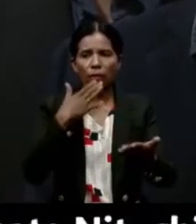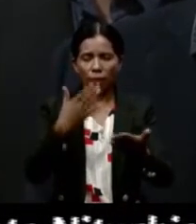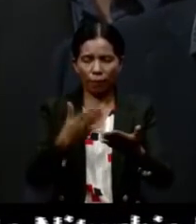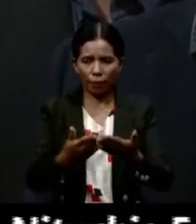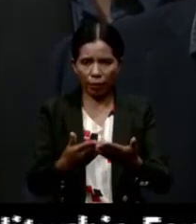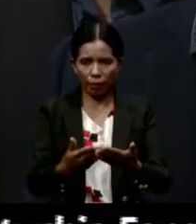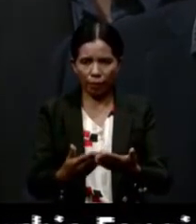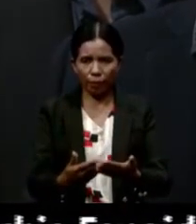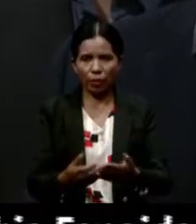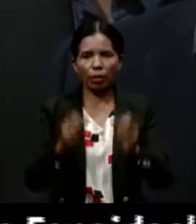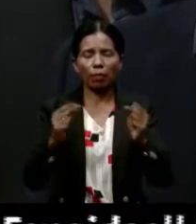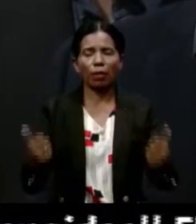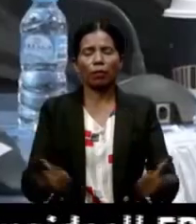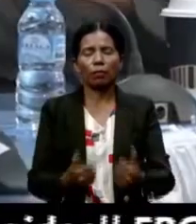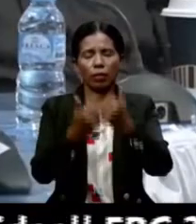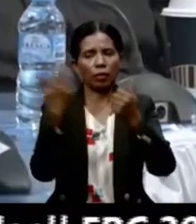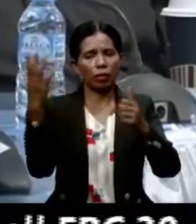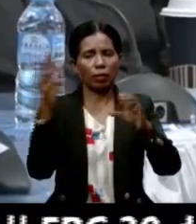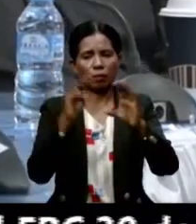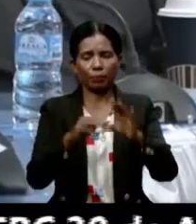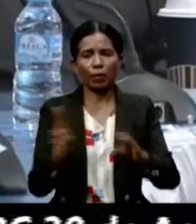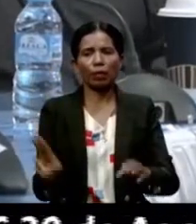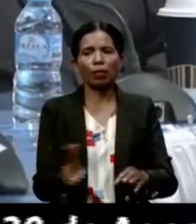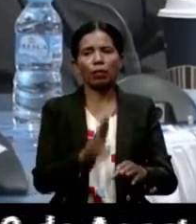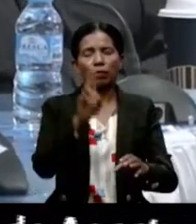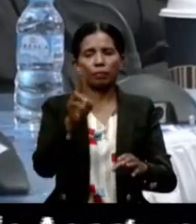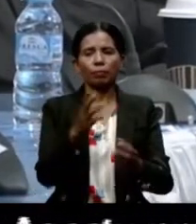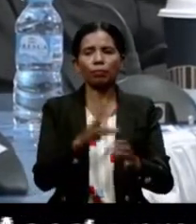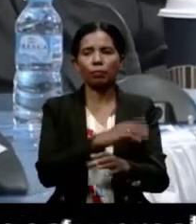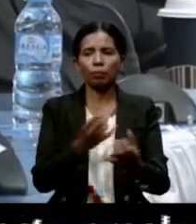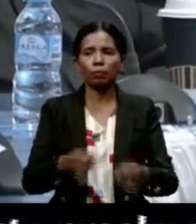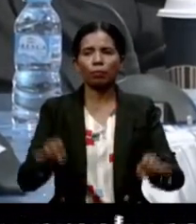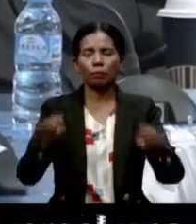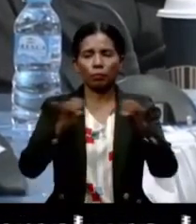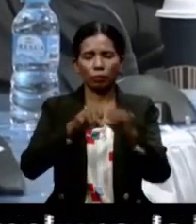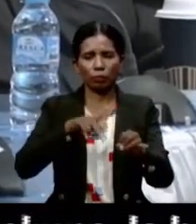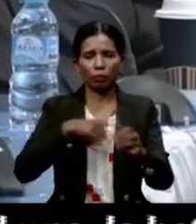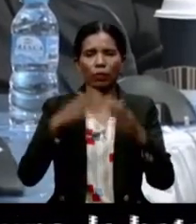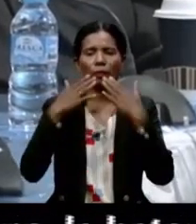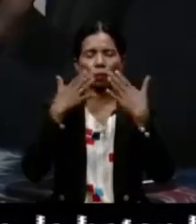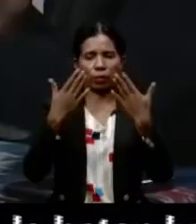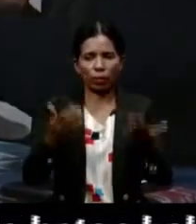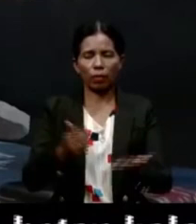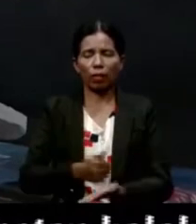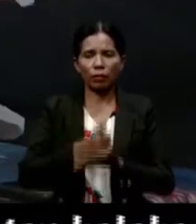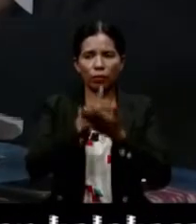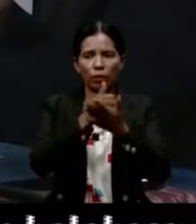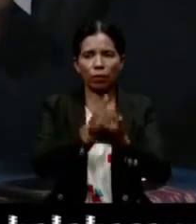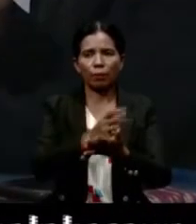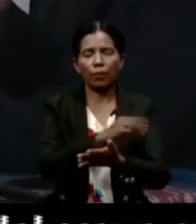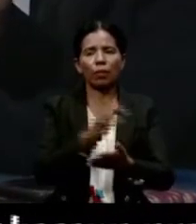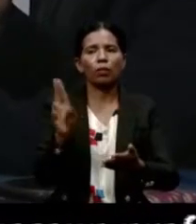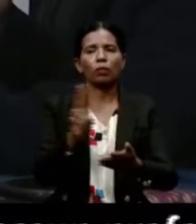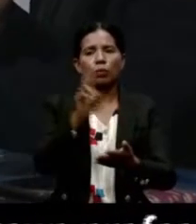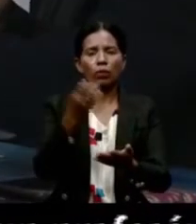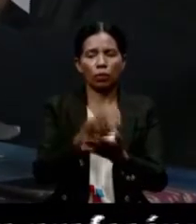dia para ela competir a mercado. Né? Universidade no Instituto Privado Cira agradece o apoio, refere, não se usa